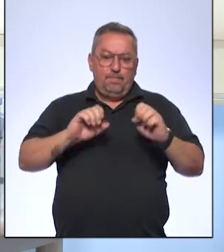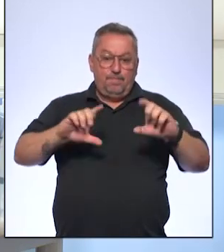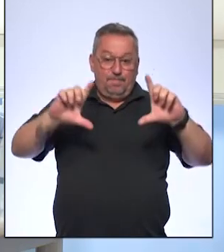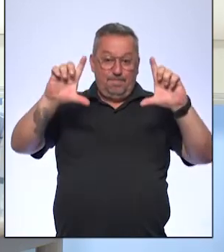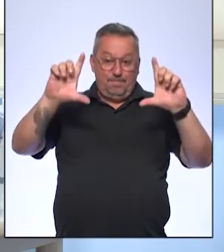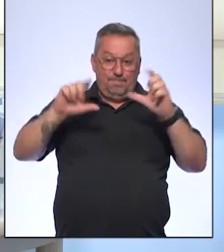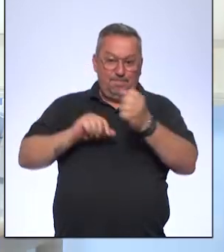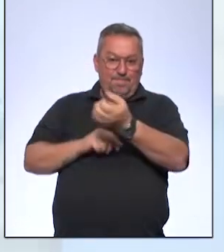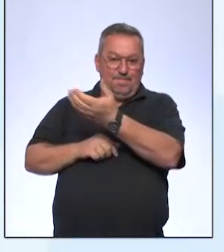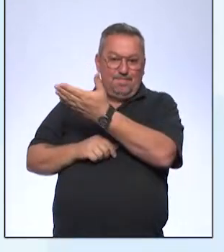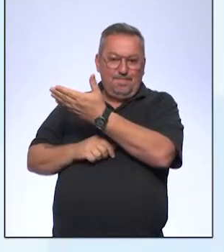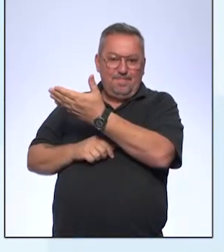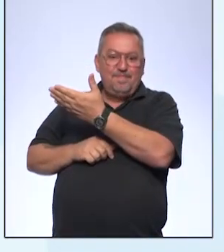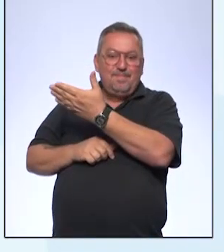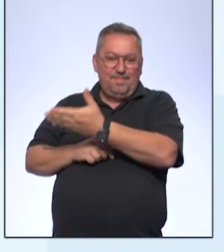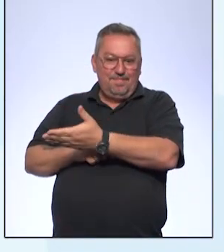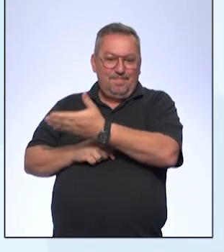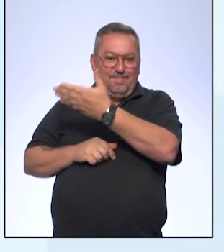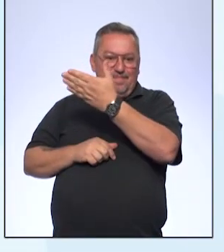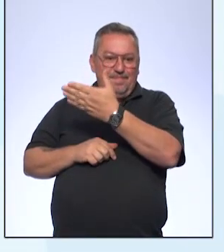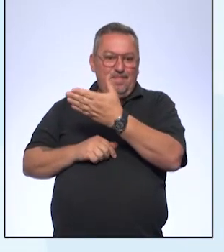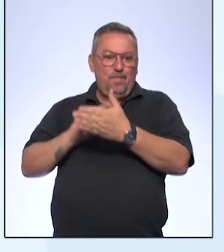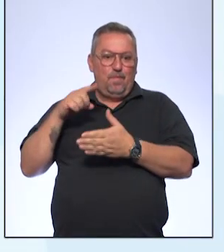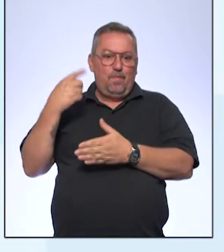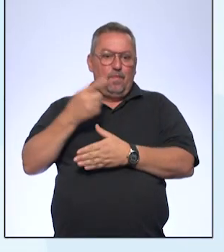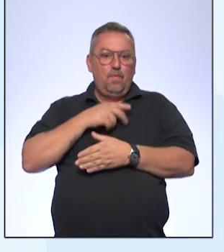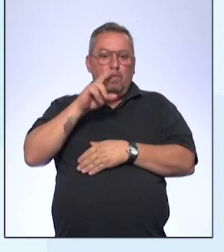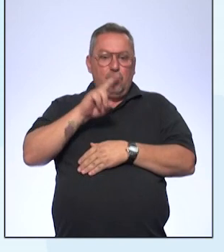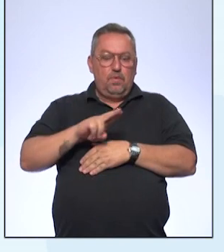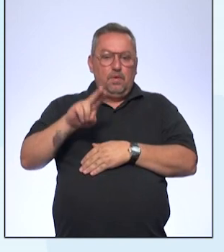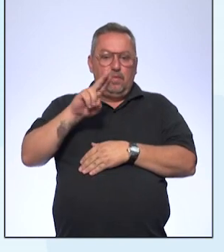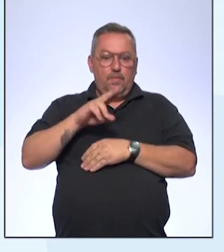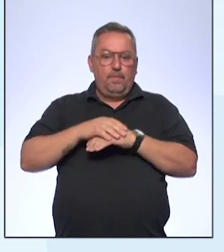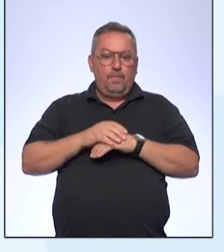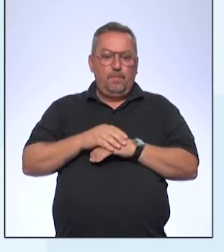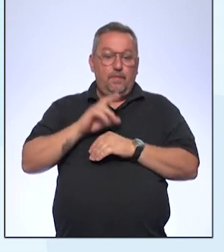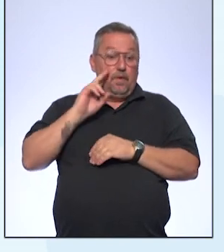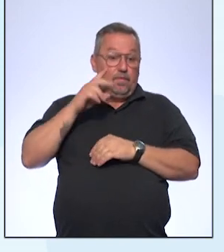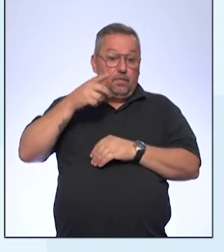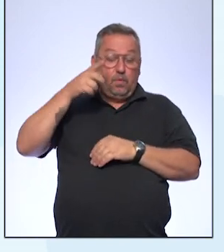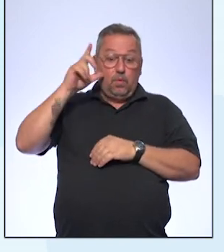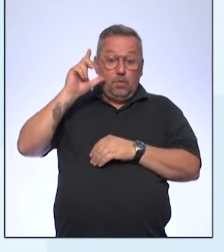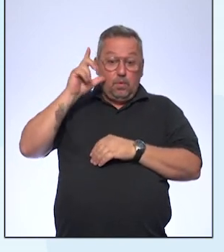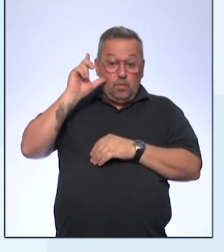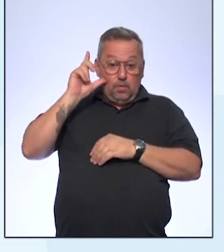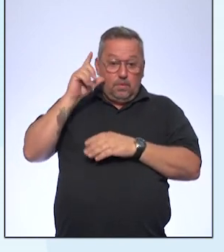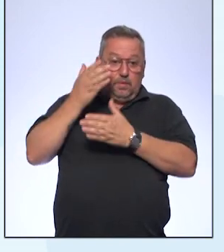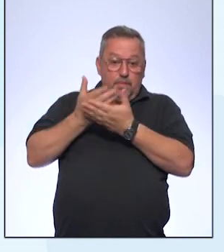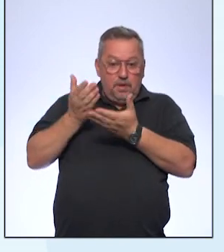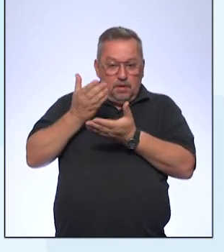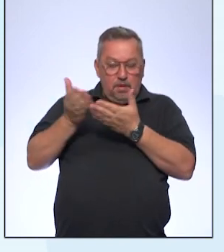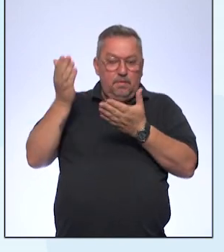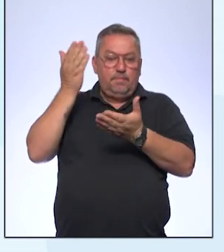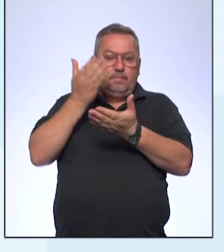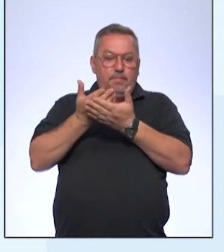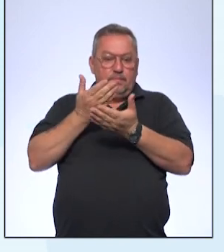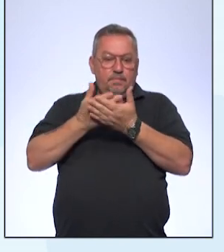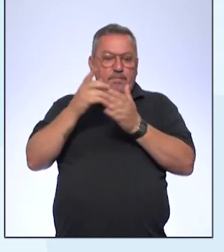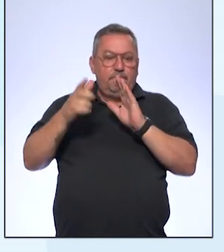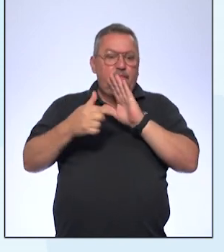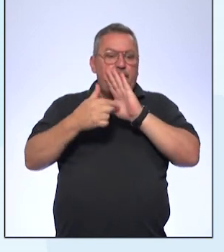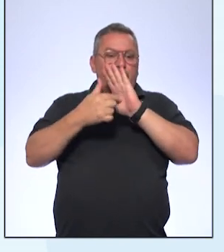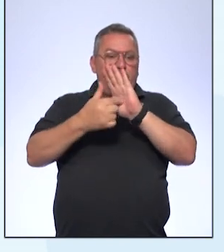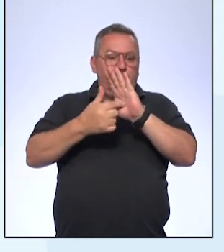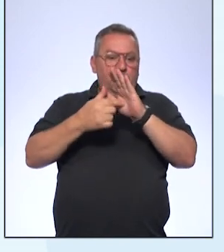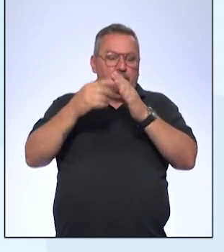vai aparecer então o gráfico de setores, aquele que nós vimos ontem. Então, se você não viu ontem, caso tenha perdido essa aula, nós mostramos